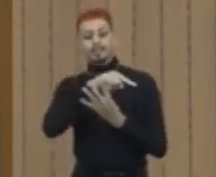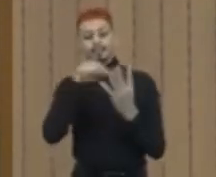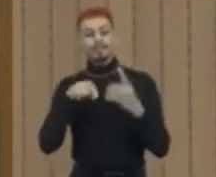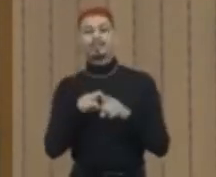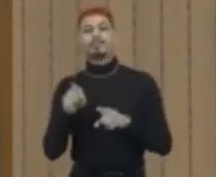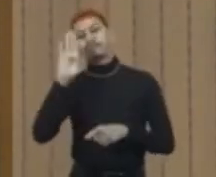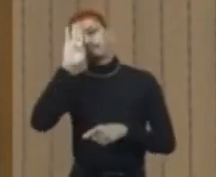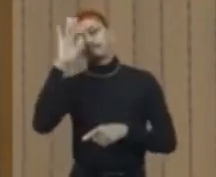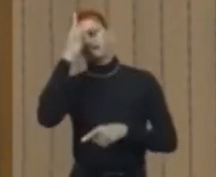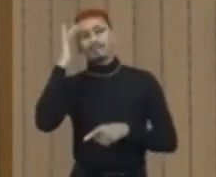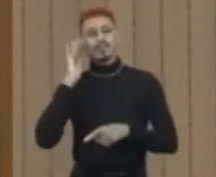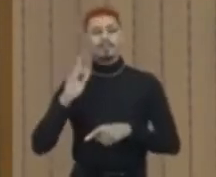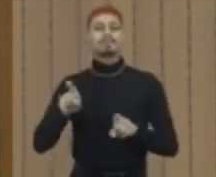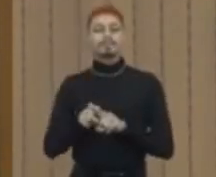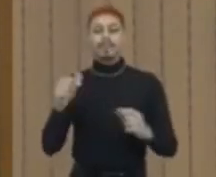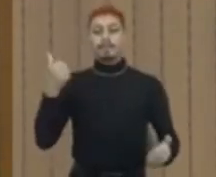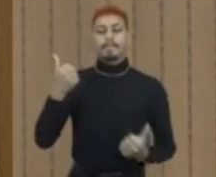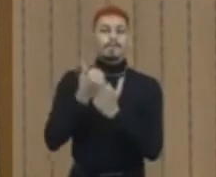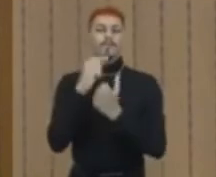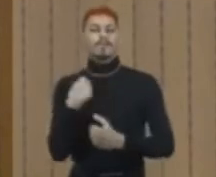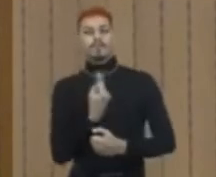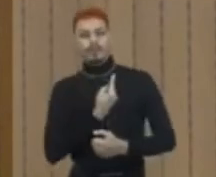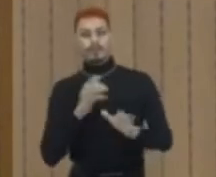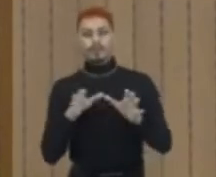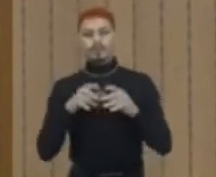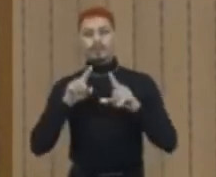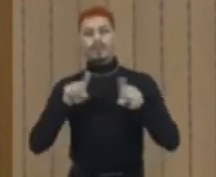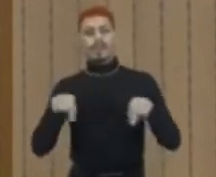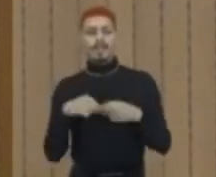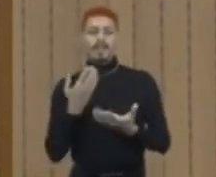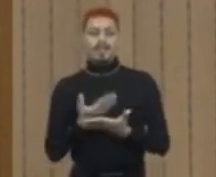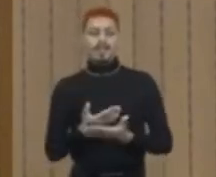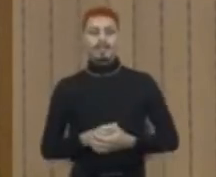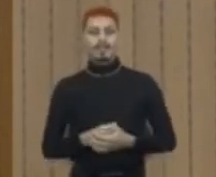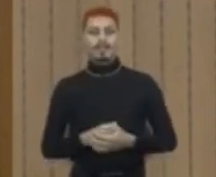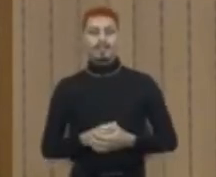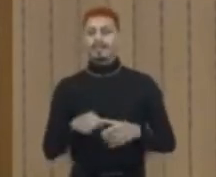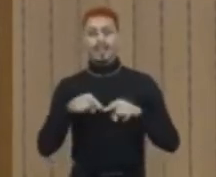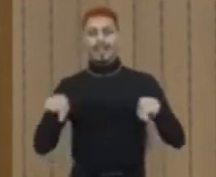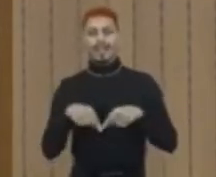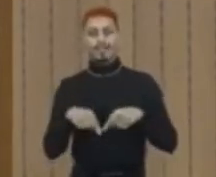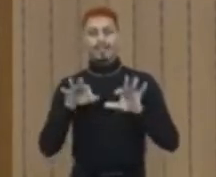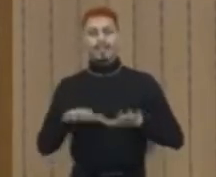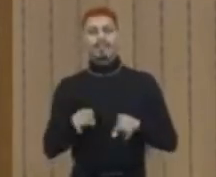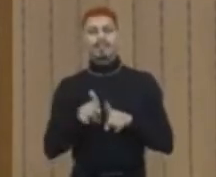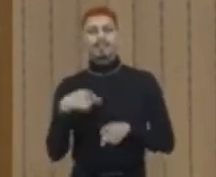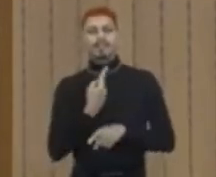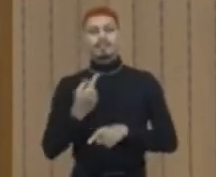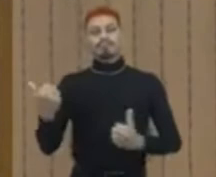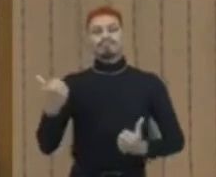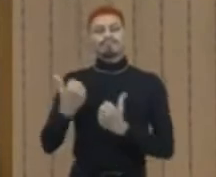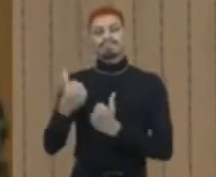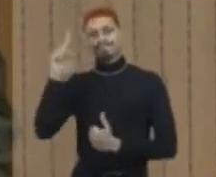fundamentais que puderam dar esse apoio também, toda a equipe do meu gabinete também, que a gente sempre que nos socorre, que nos dá esse apoio